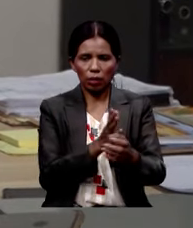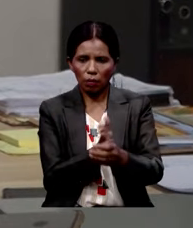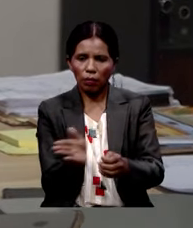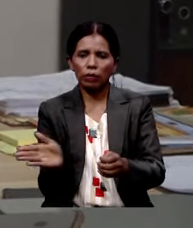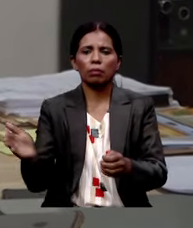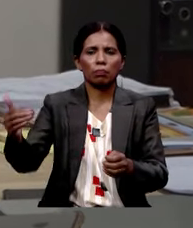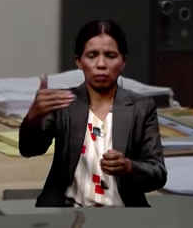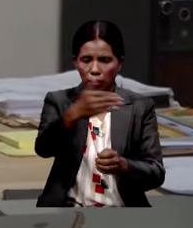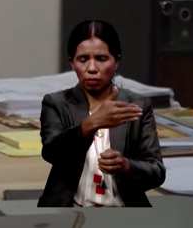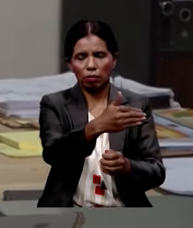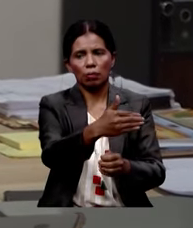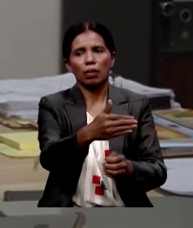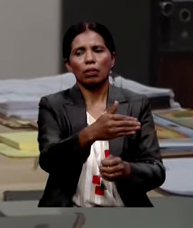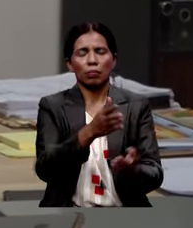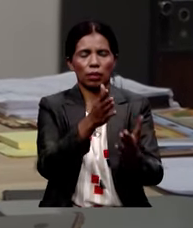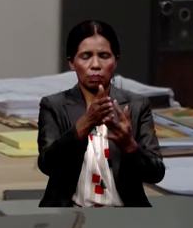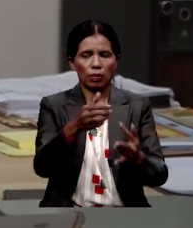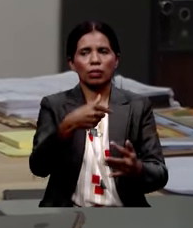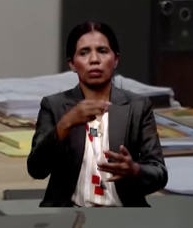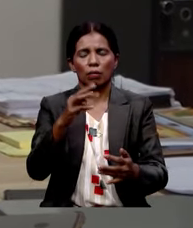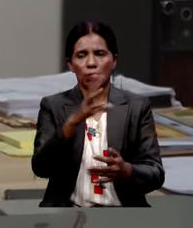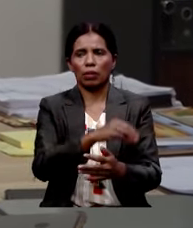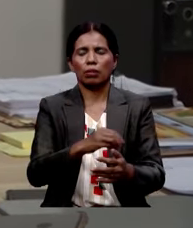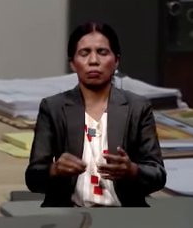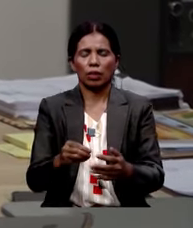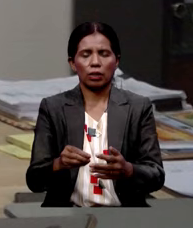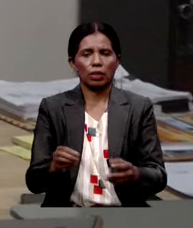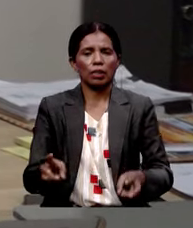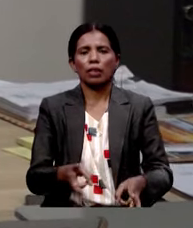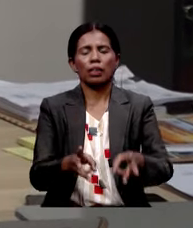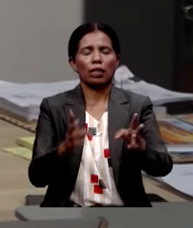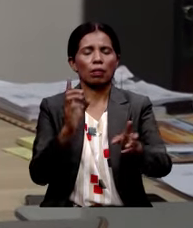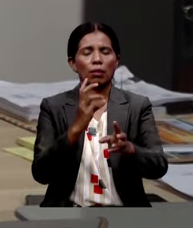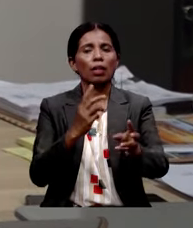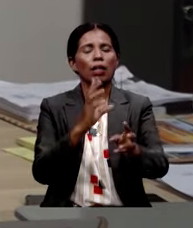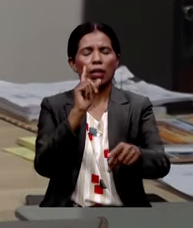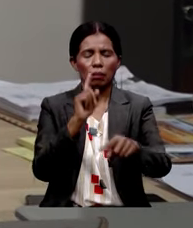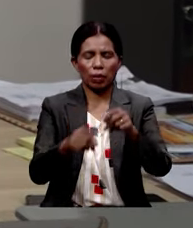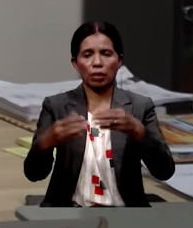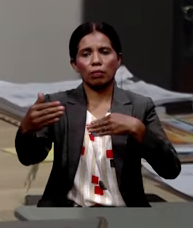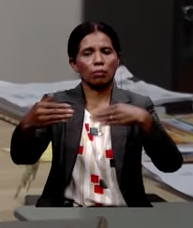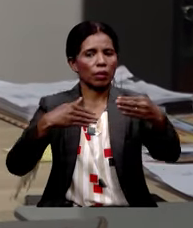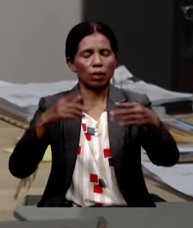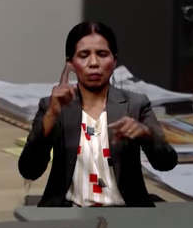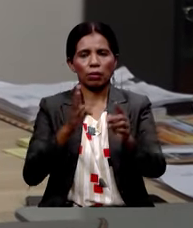lavele dua ara né tem que satu ara hosi GMN yang mai det tu fale